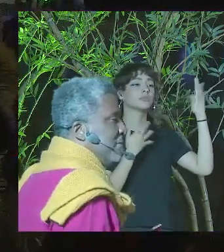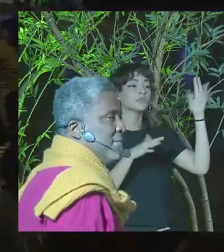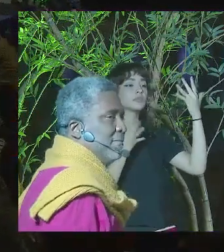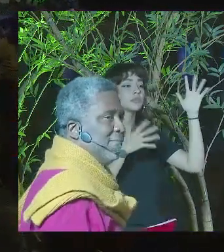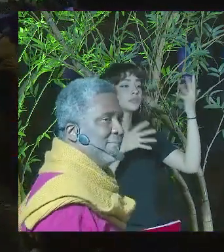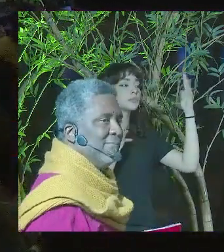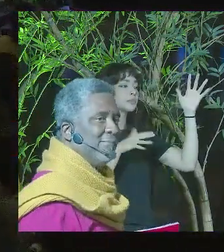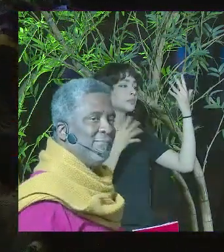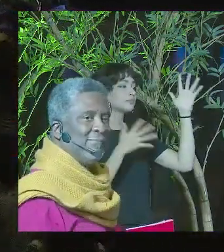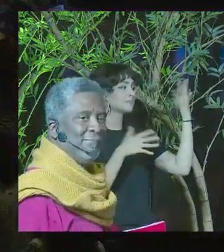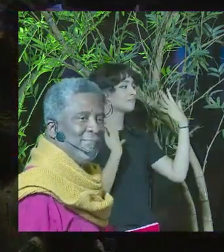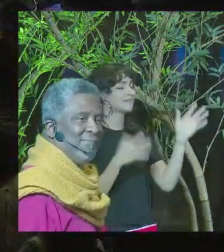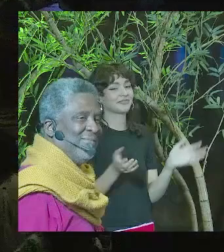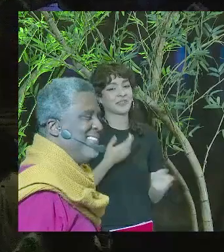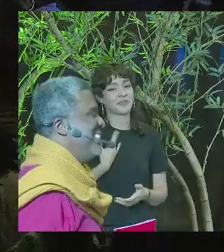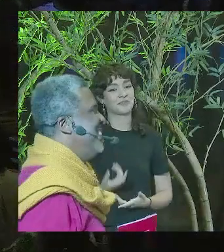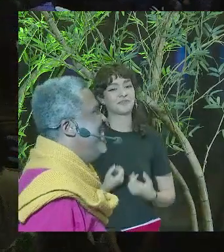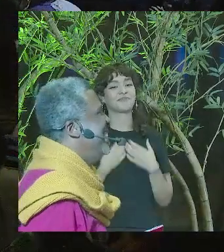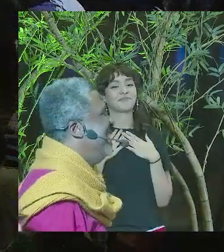Os leucócitos vão subir.